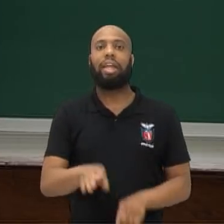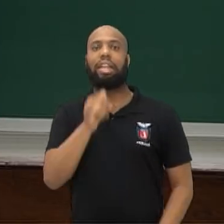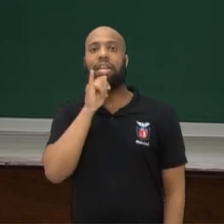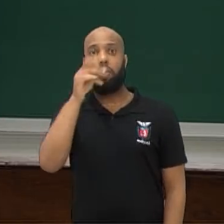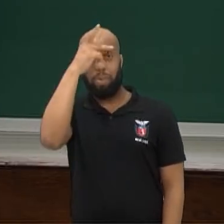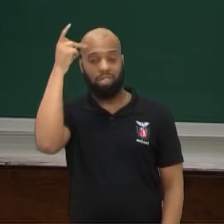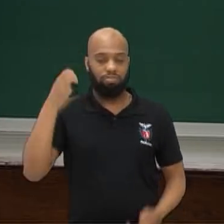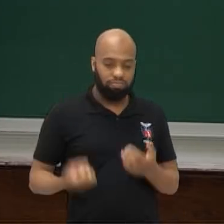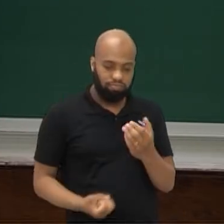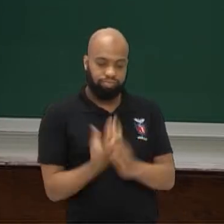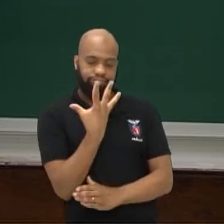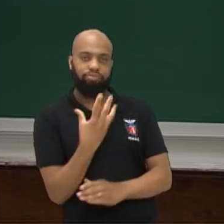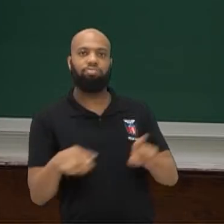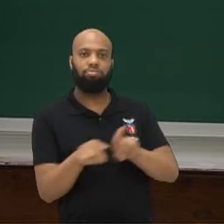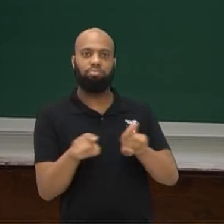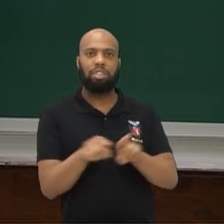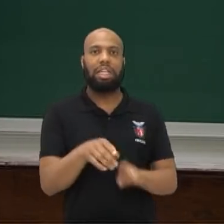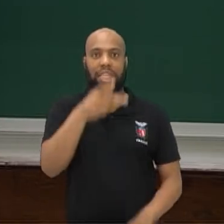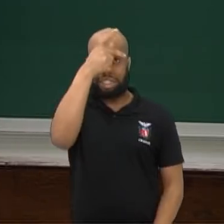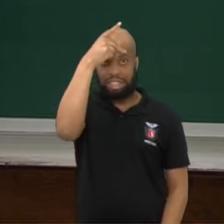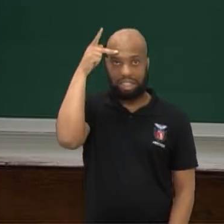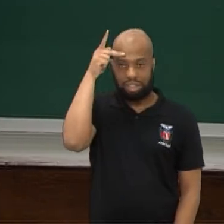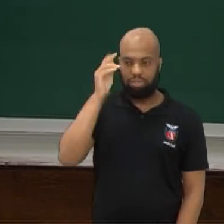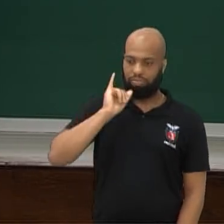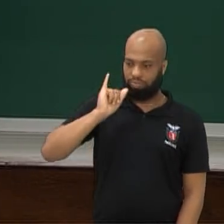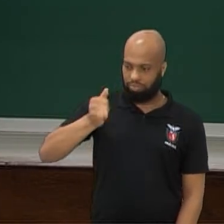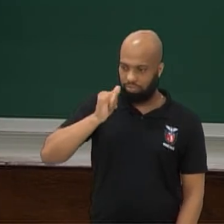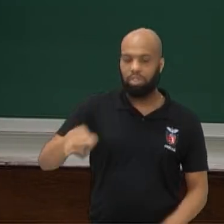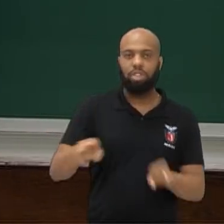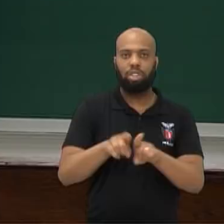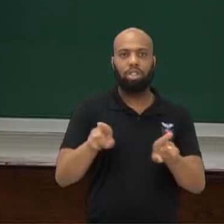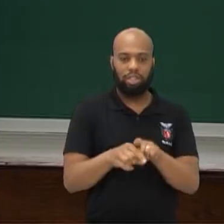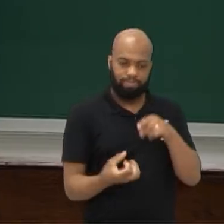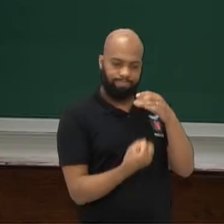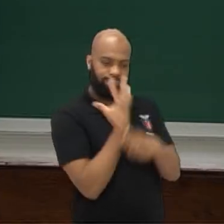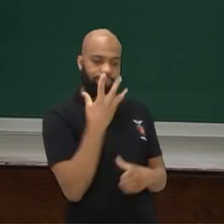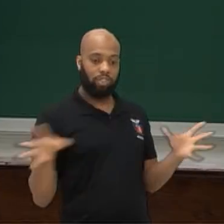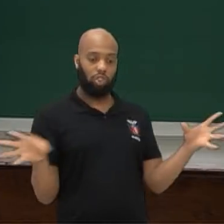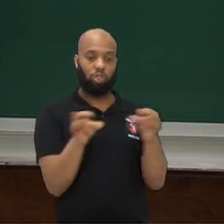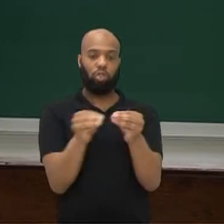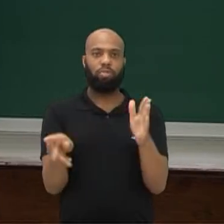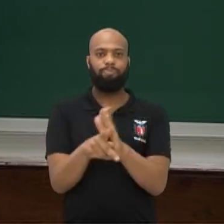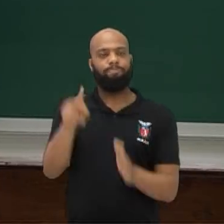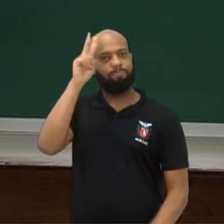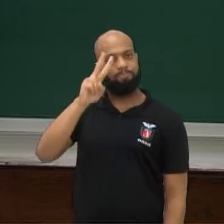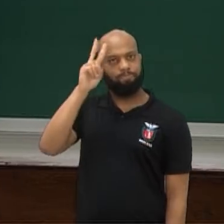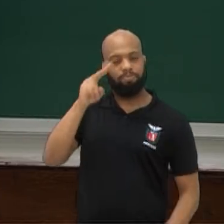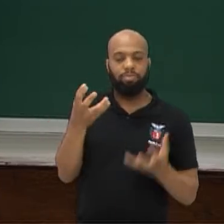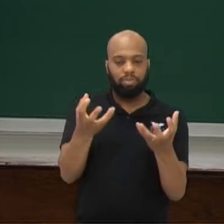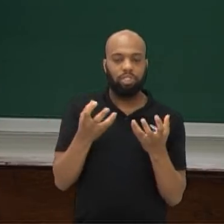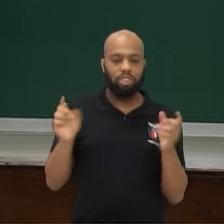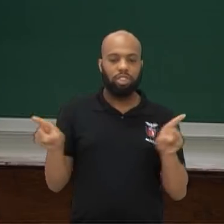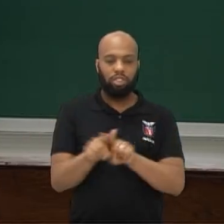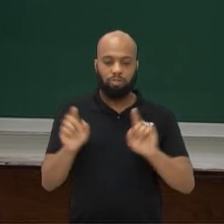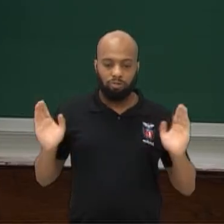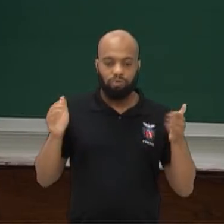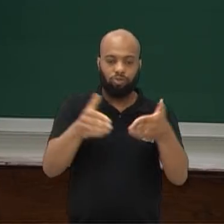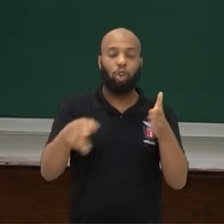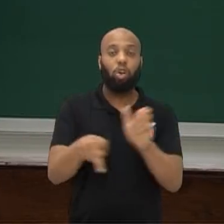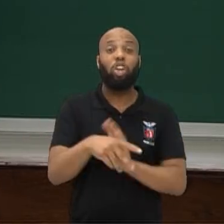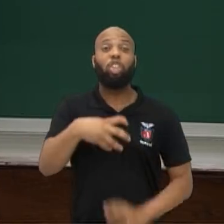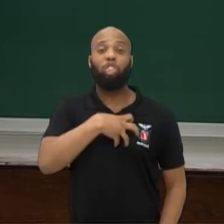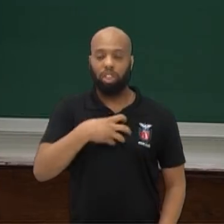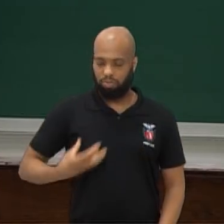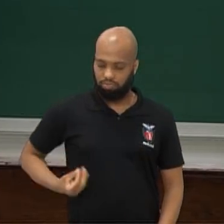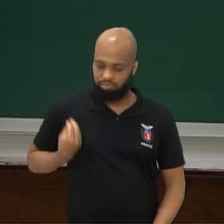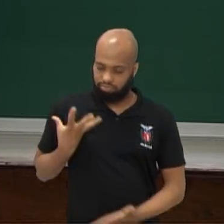escritor cria lá um narrador personagem, cria um enredo de uma narrativa visando a trazer uma autobiografia,